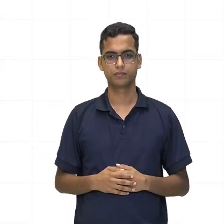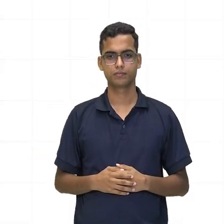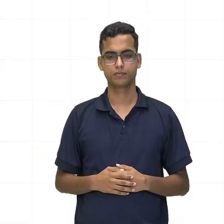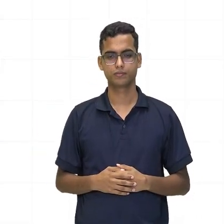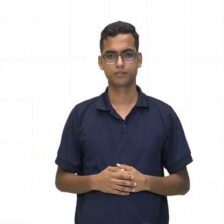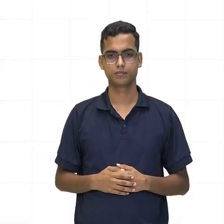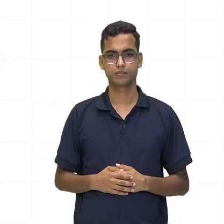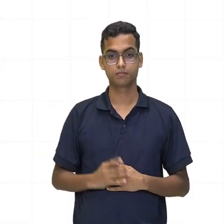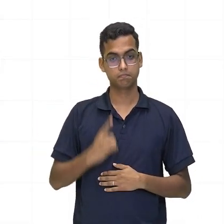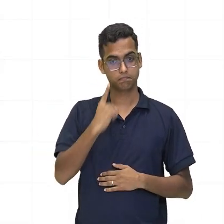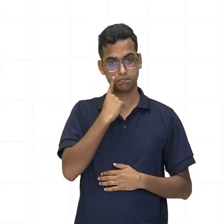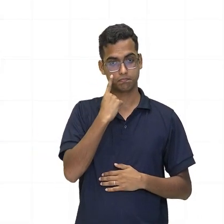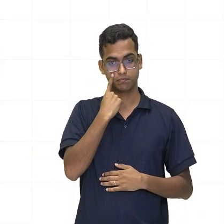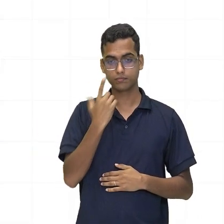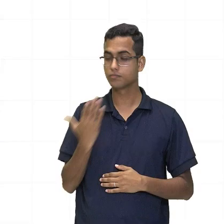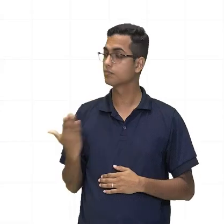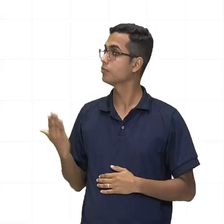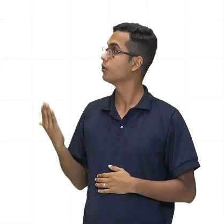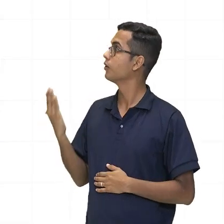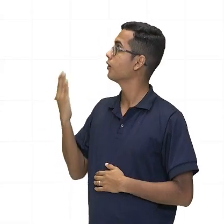bem, né, a questão